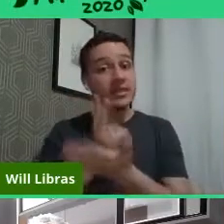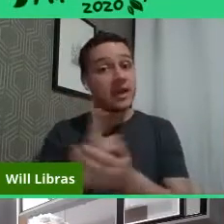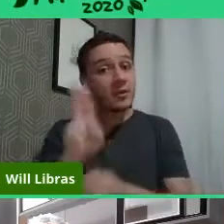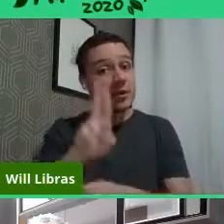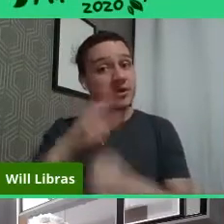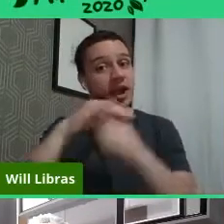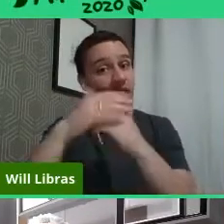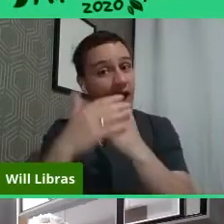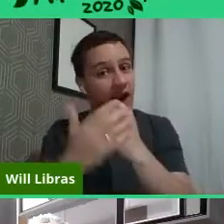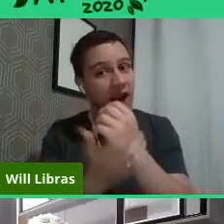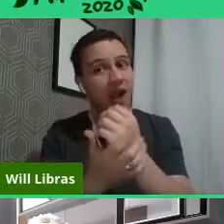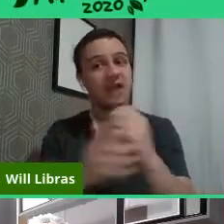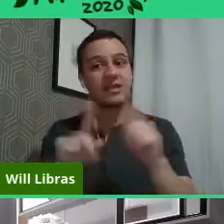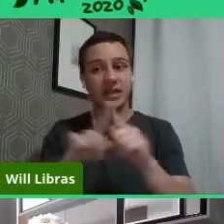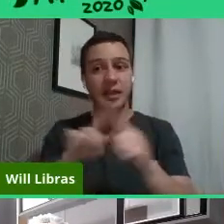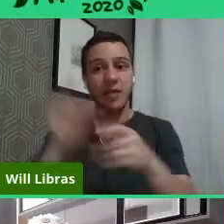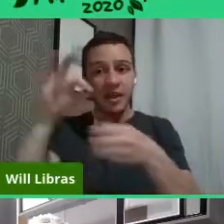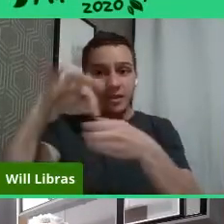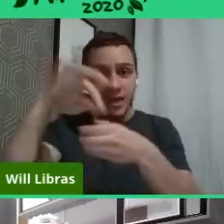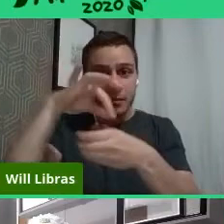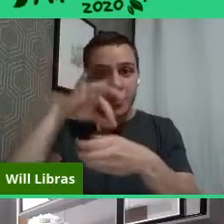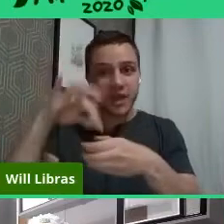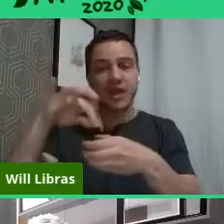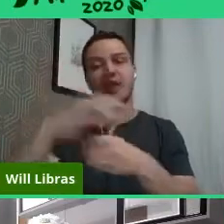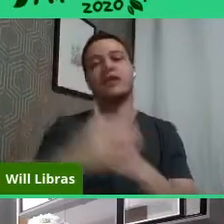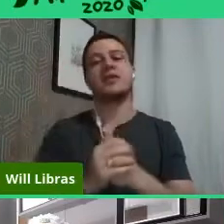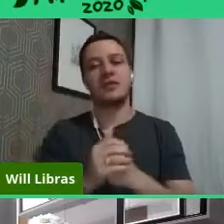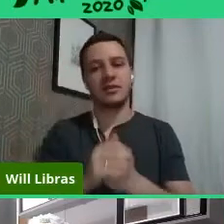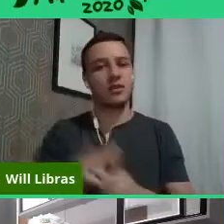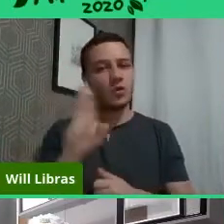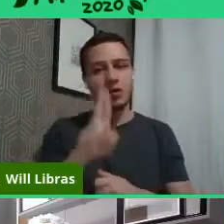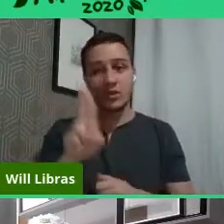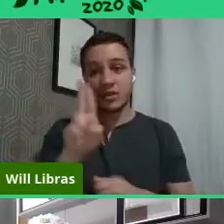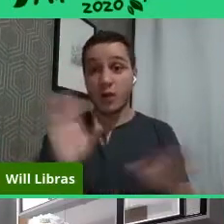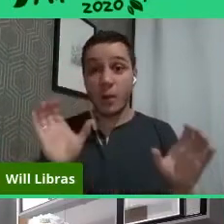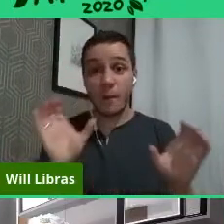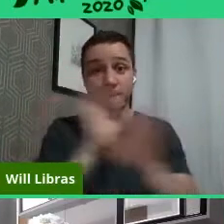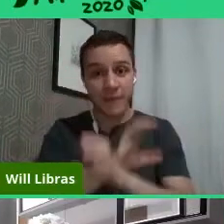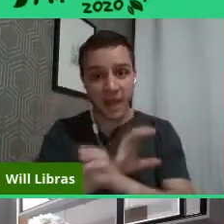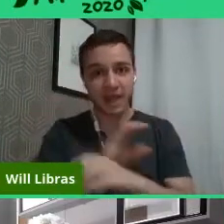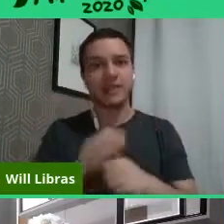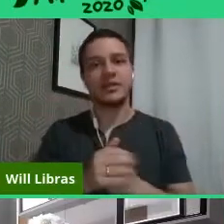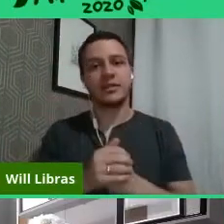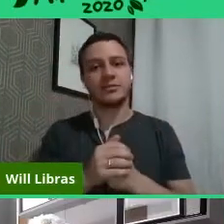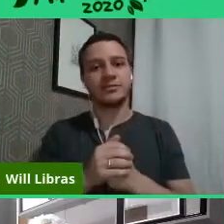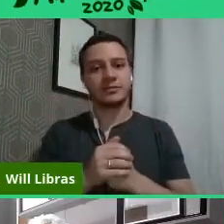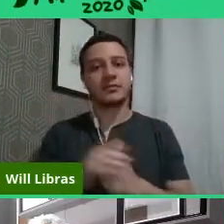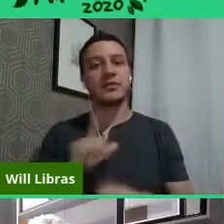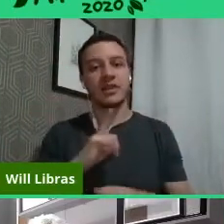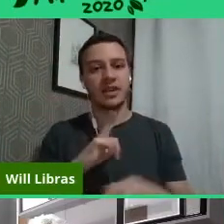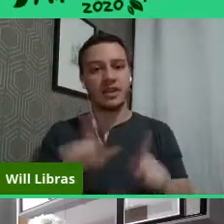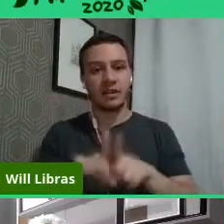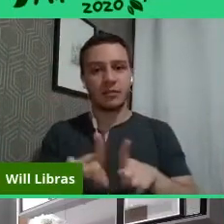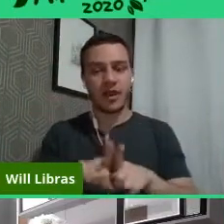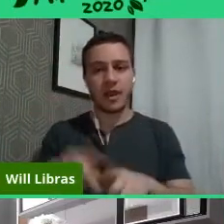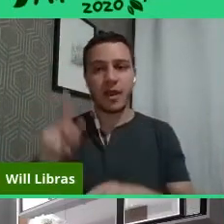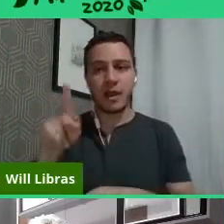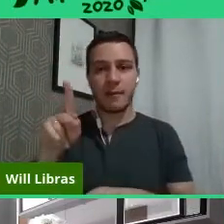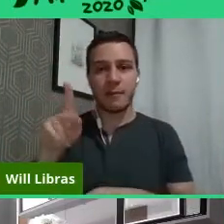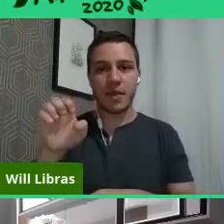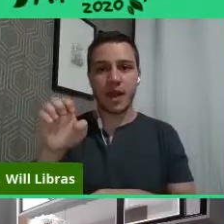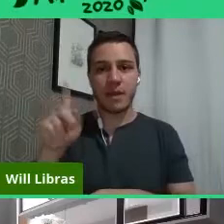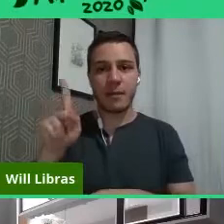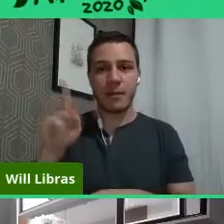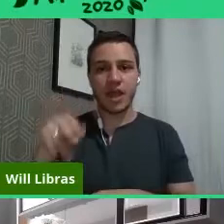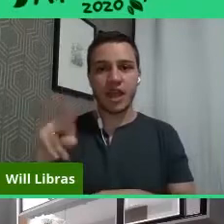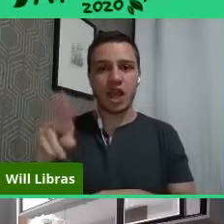as sementes, né? Utilizem de forma integral. Aqui também tem o pepino, com